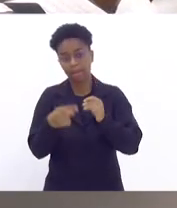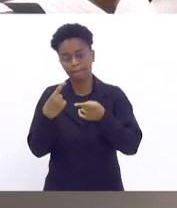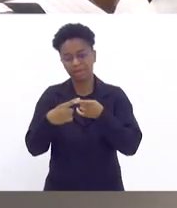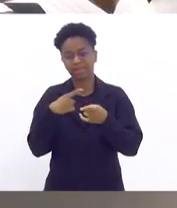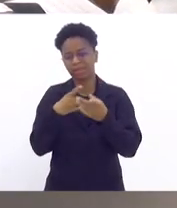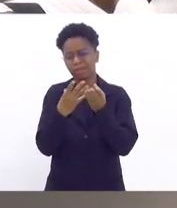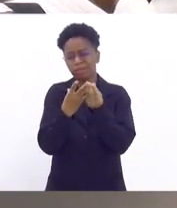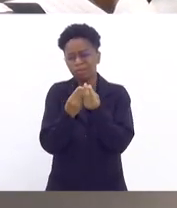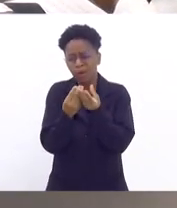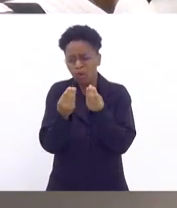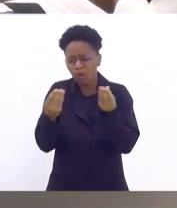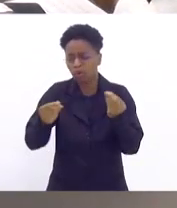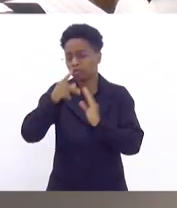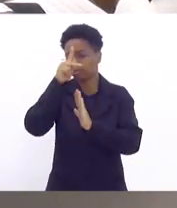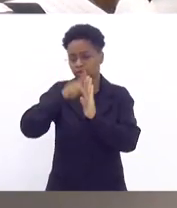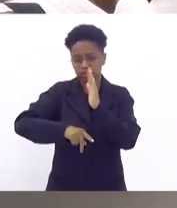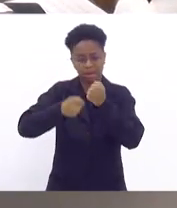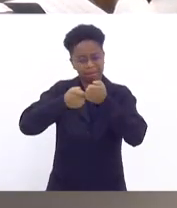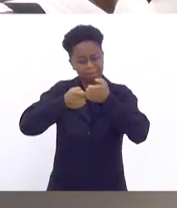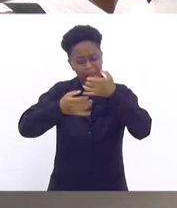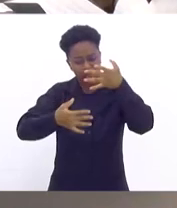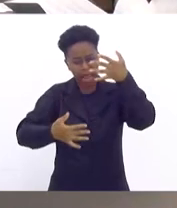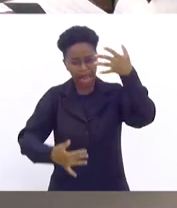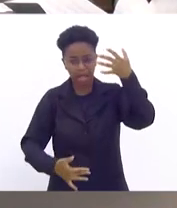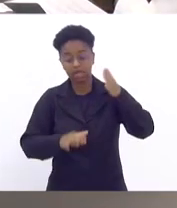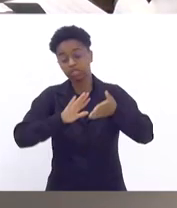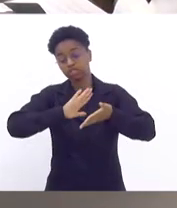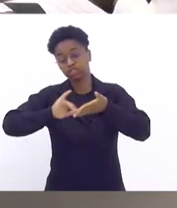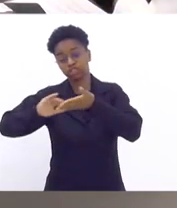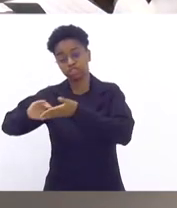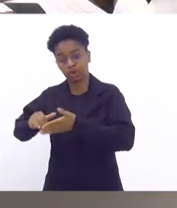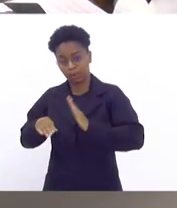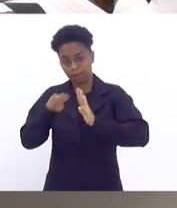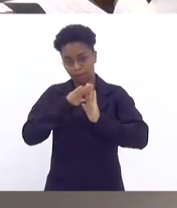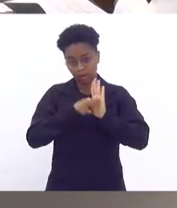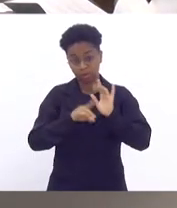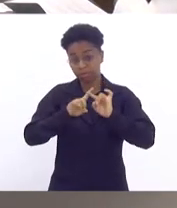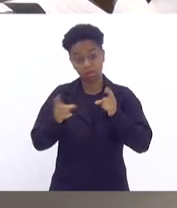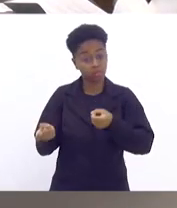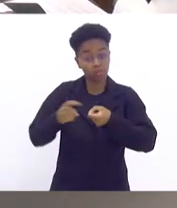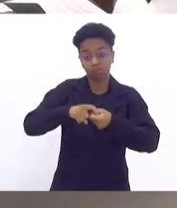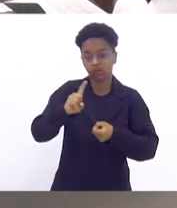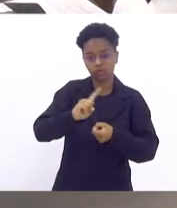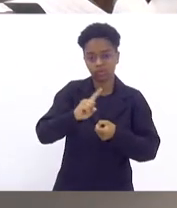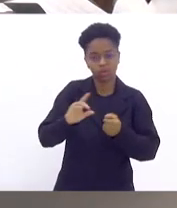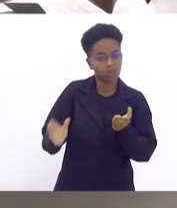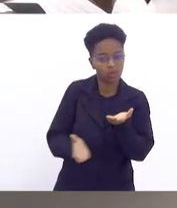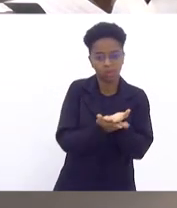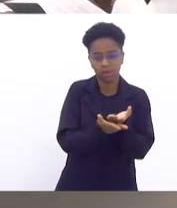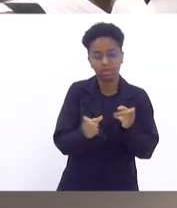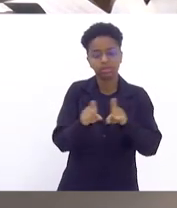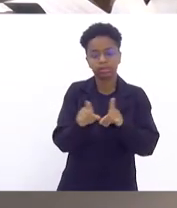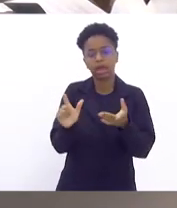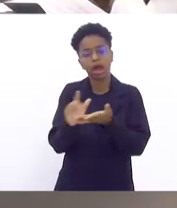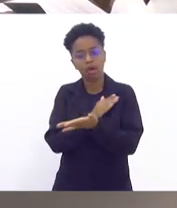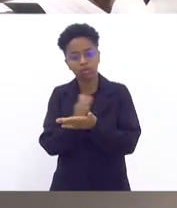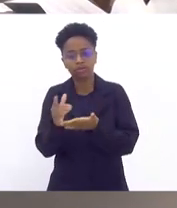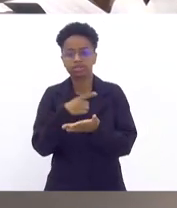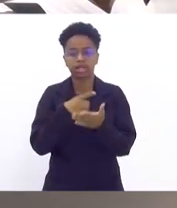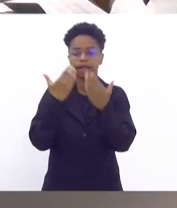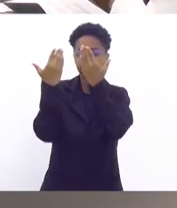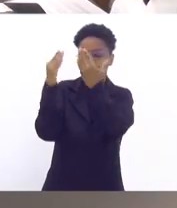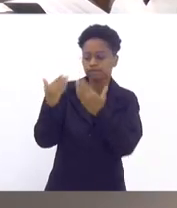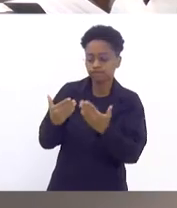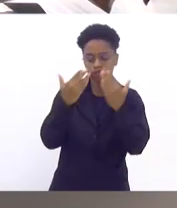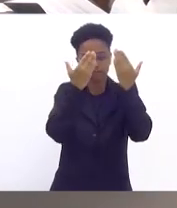tem muitos projetos que que eles saíram de pauta e não regressaram e muitos que estão com vista para os diferentes deputados até